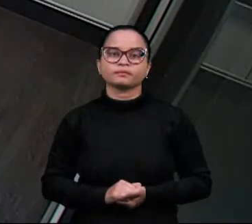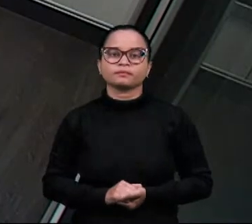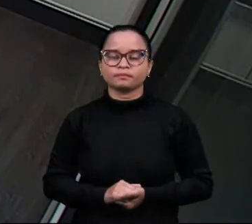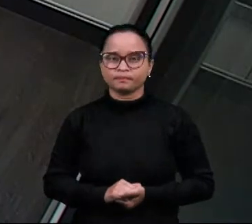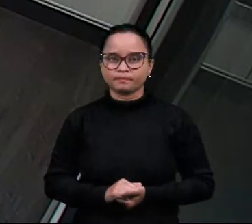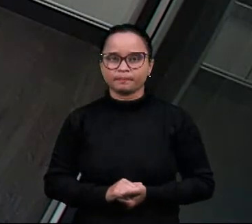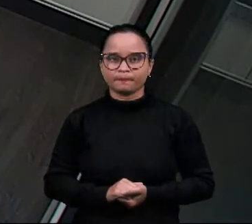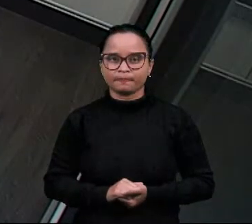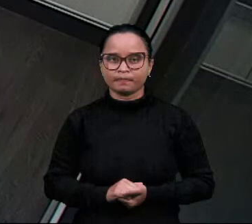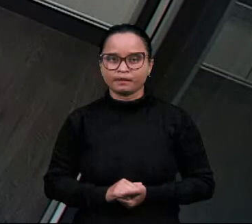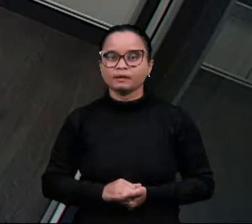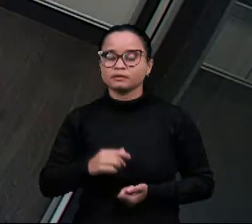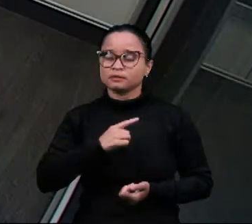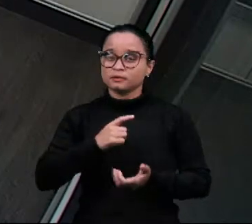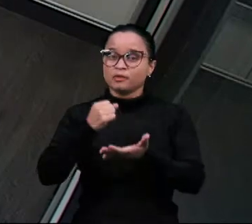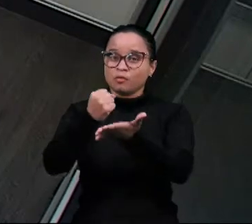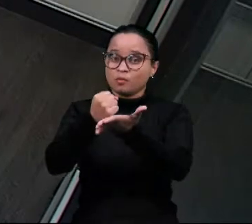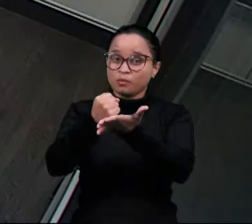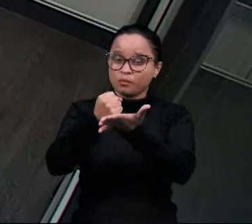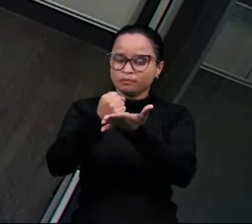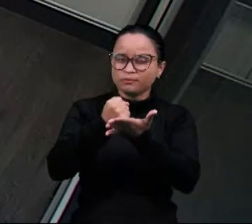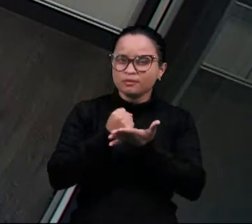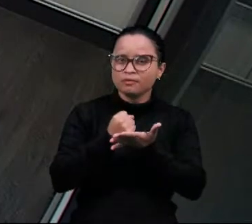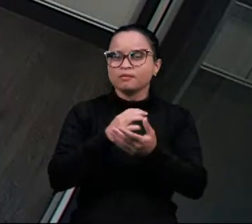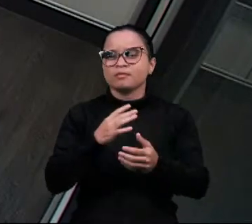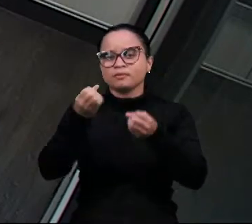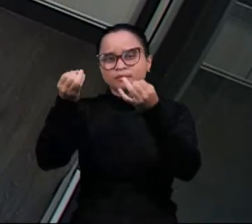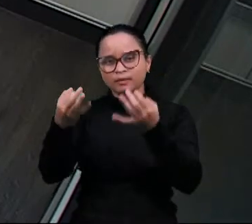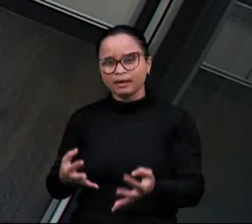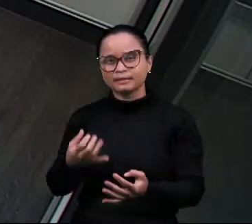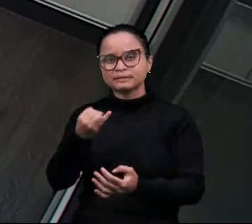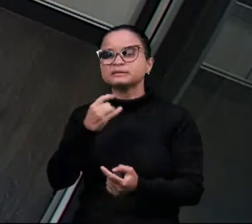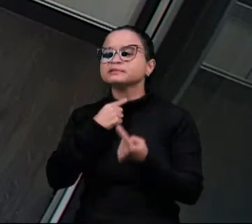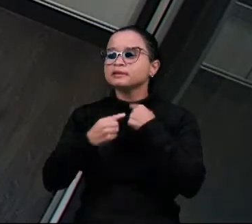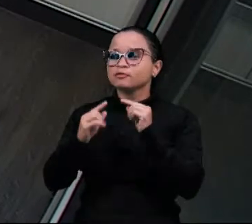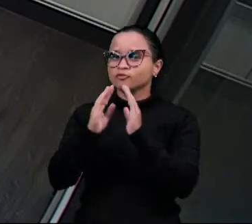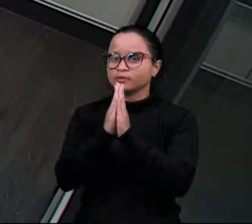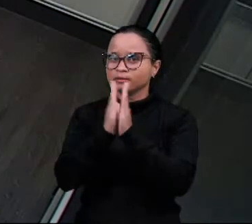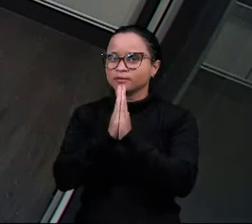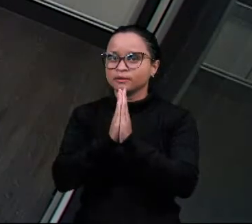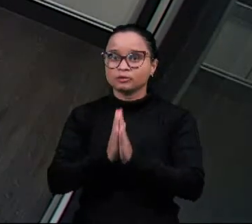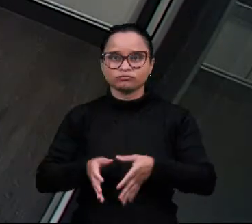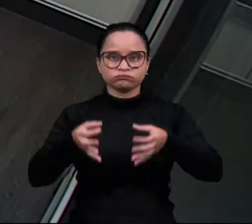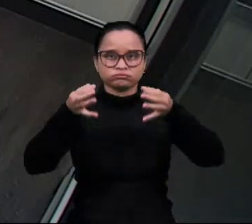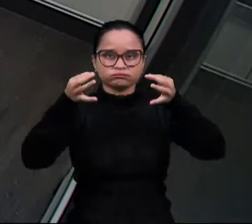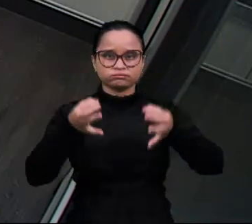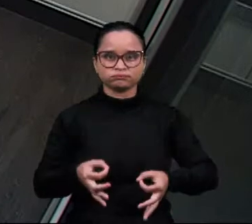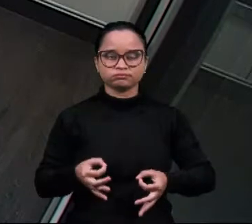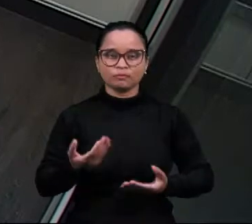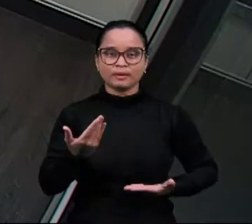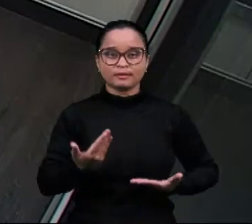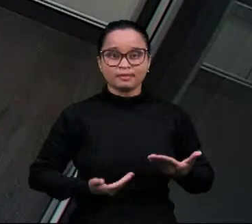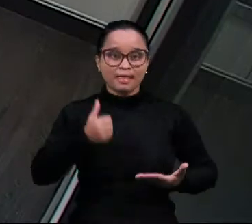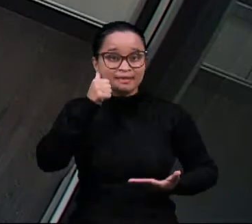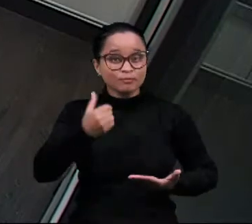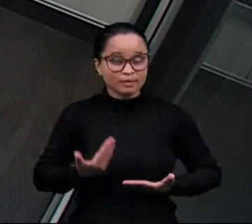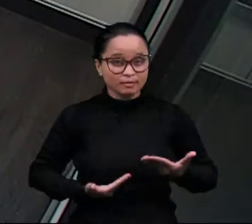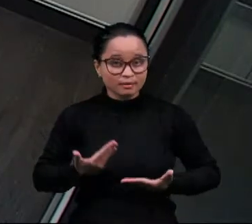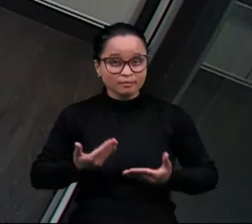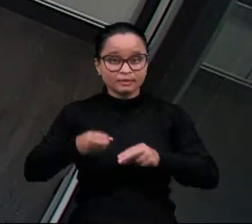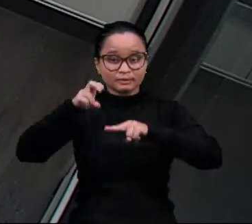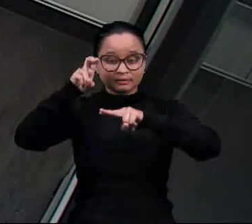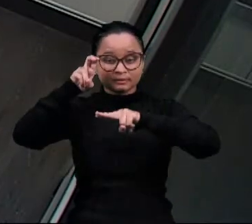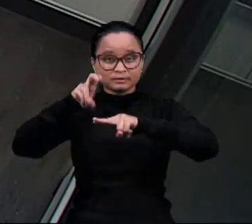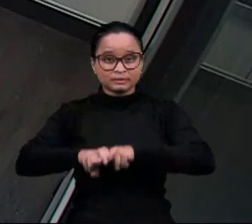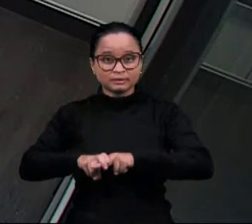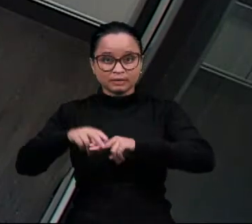da assistência, se alguém gostaria de uma oração. Exatamente naquele momento, uma irmã que estava sentado no banco